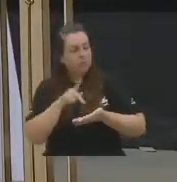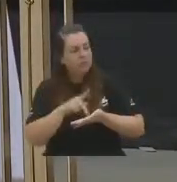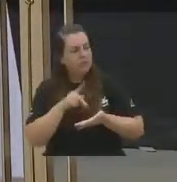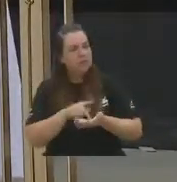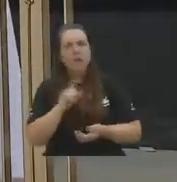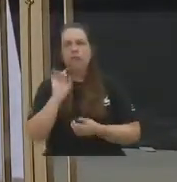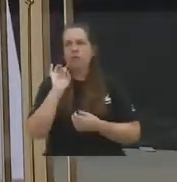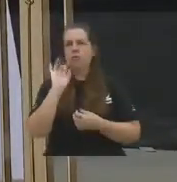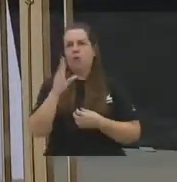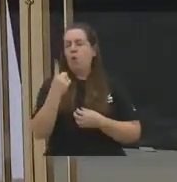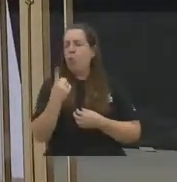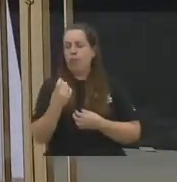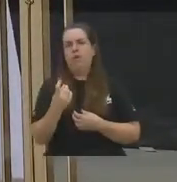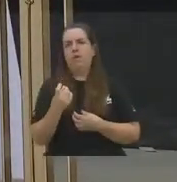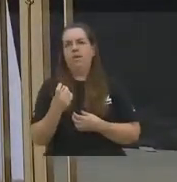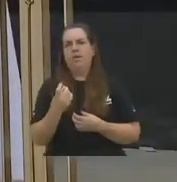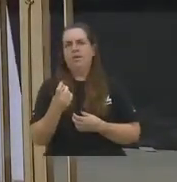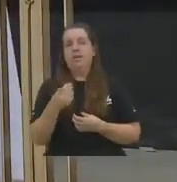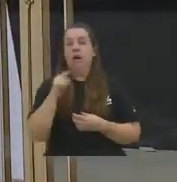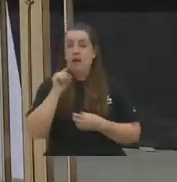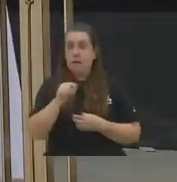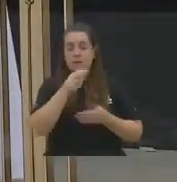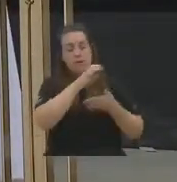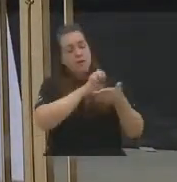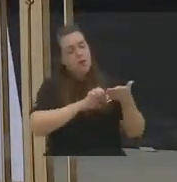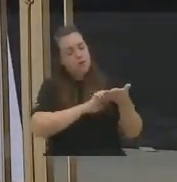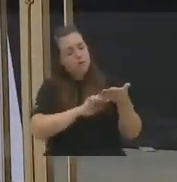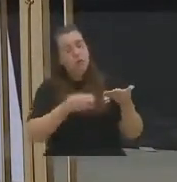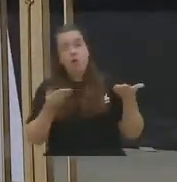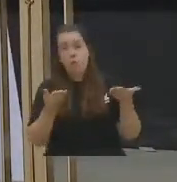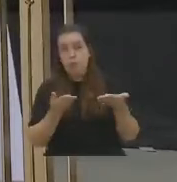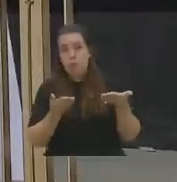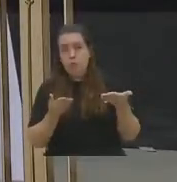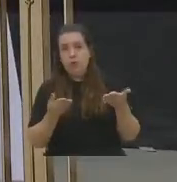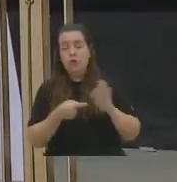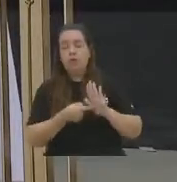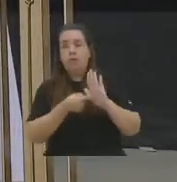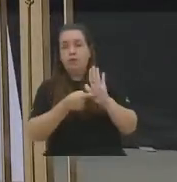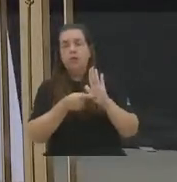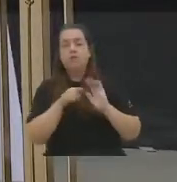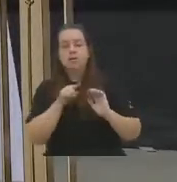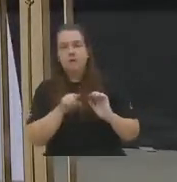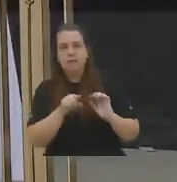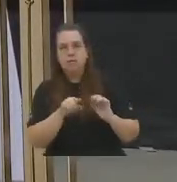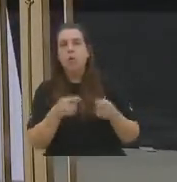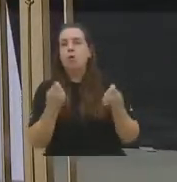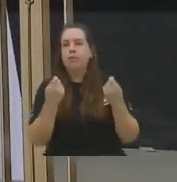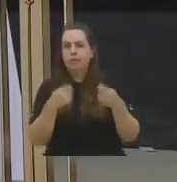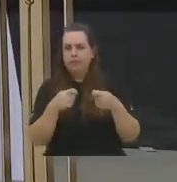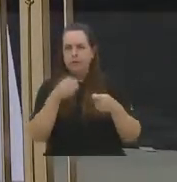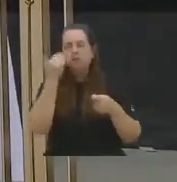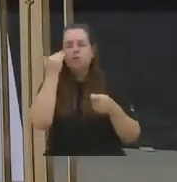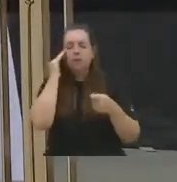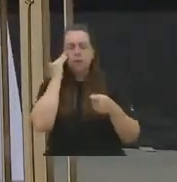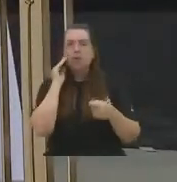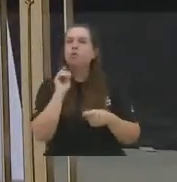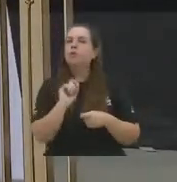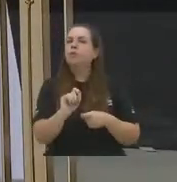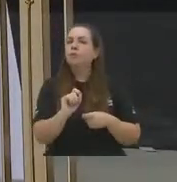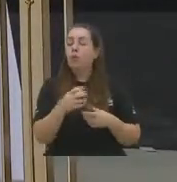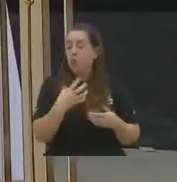só. Esse trecho do Evangelho de hoje, ele deve ser compreendido